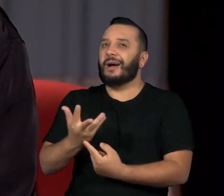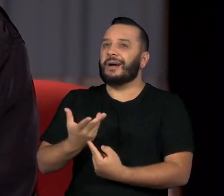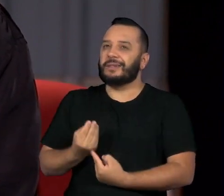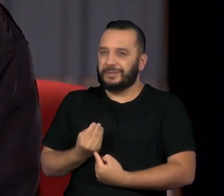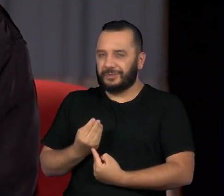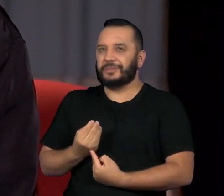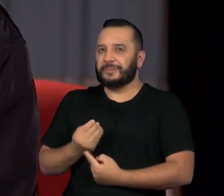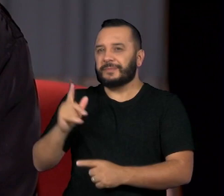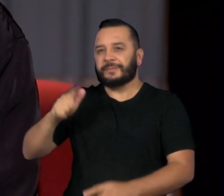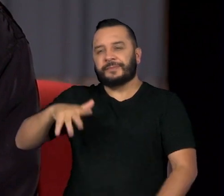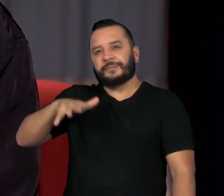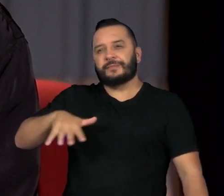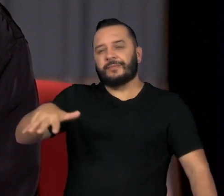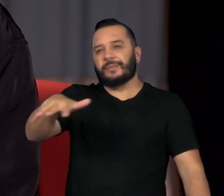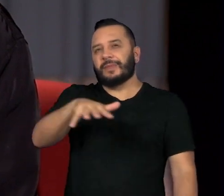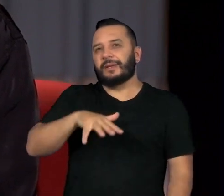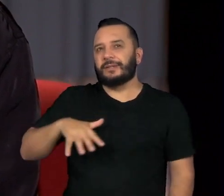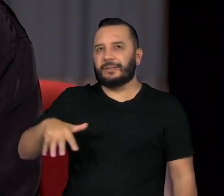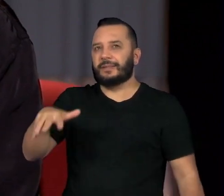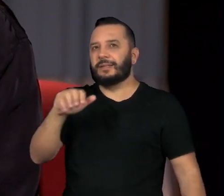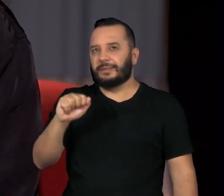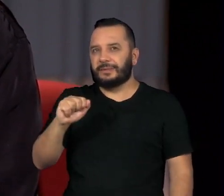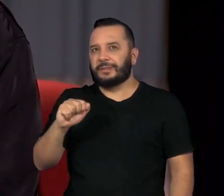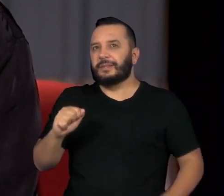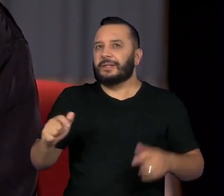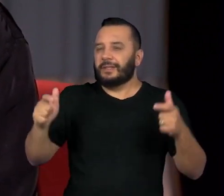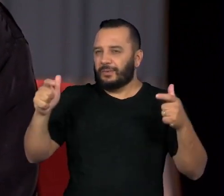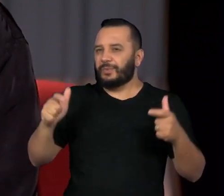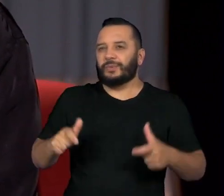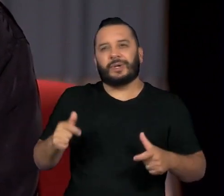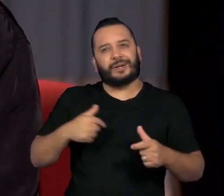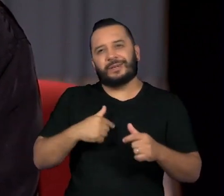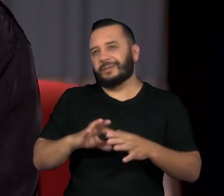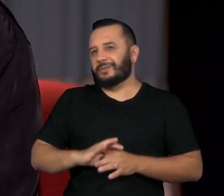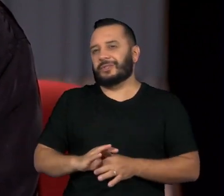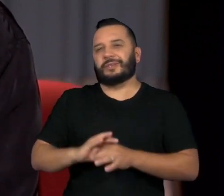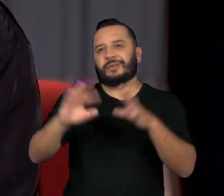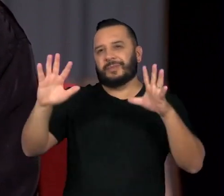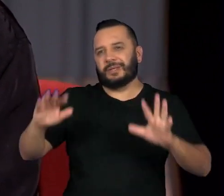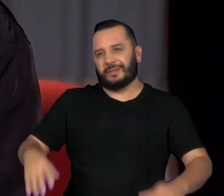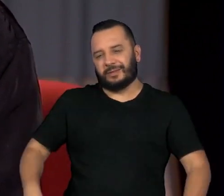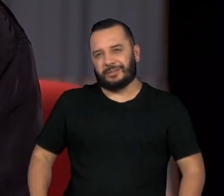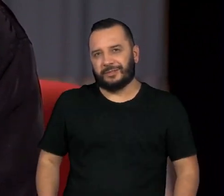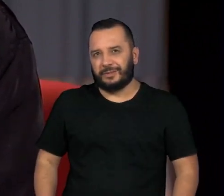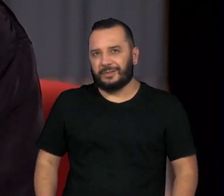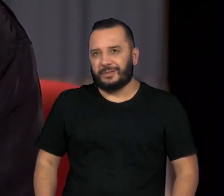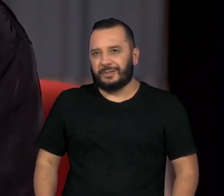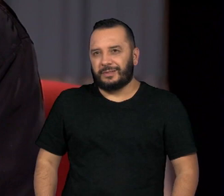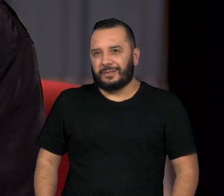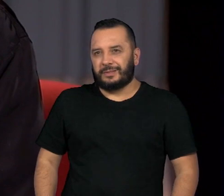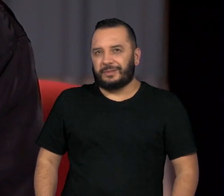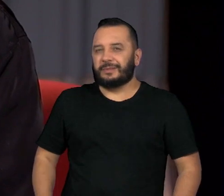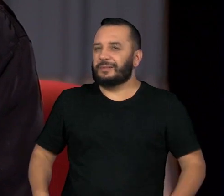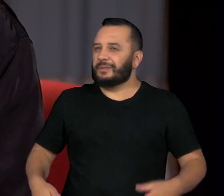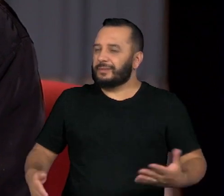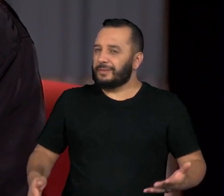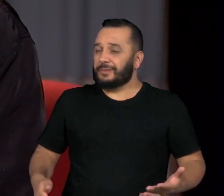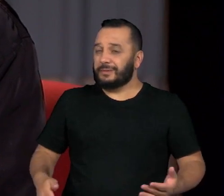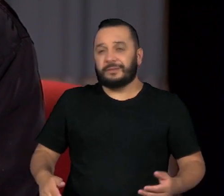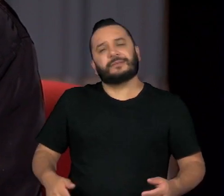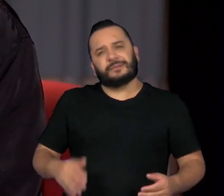é um espaço, é um terreno de liberdade. Então, lugar de